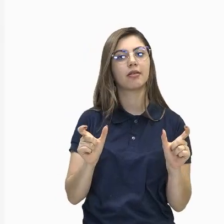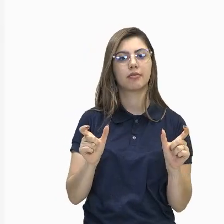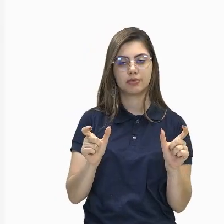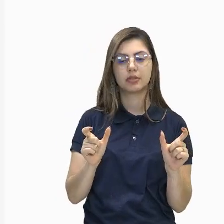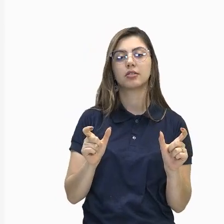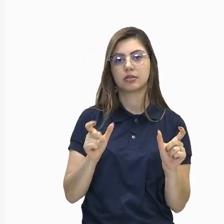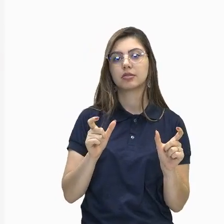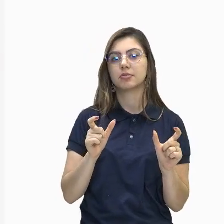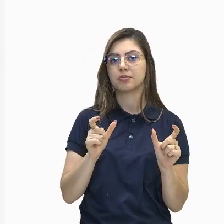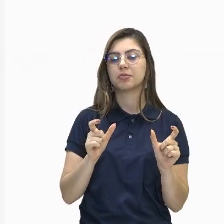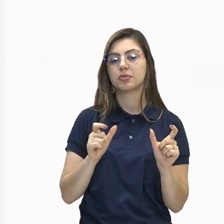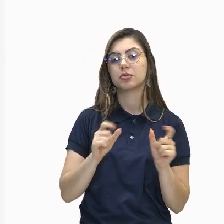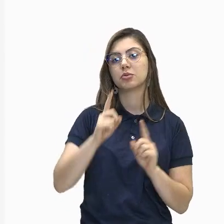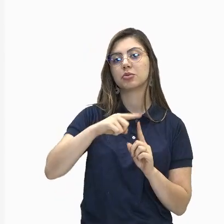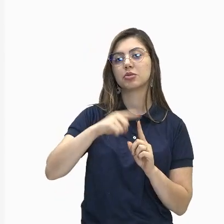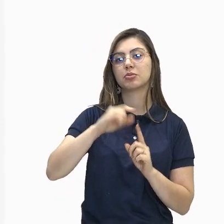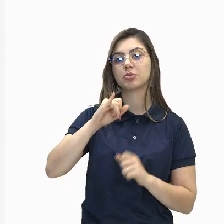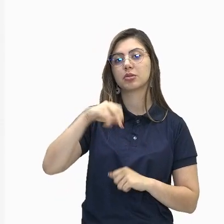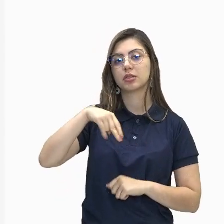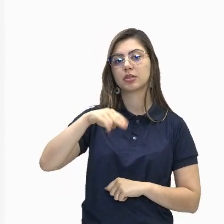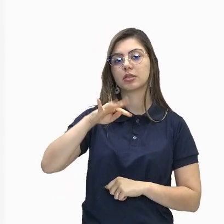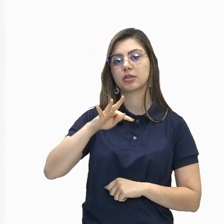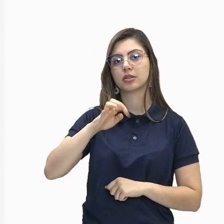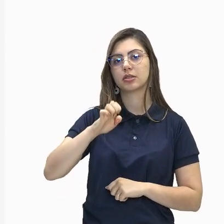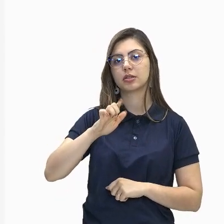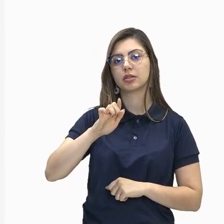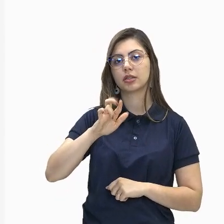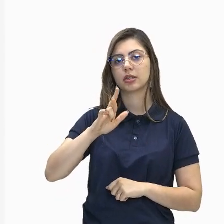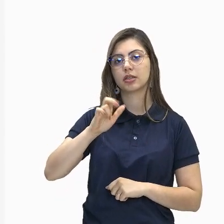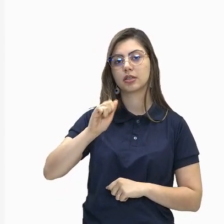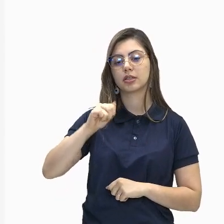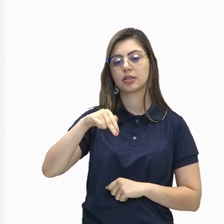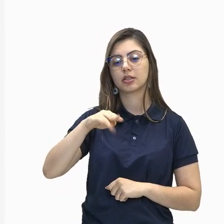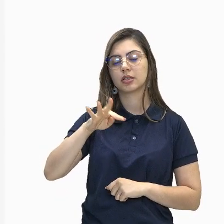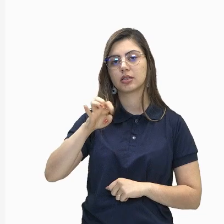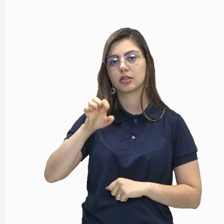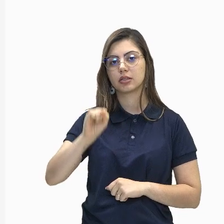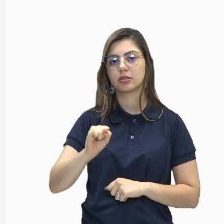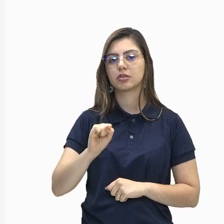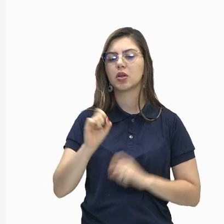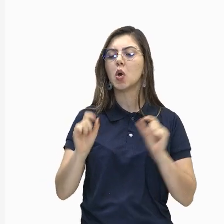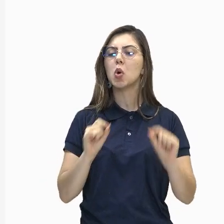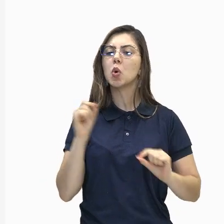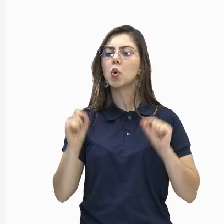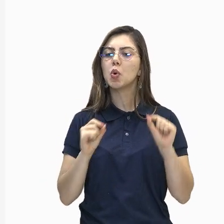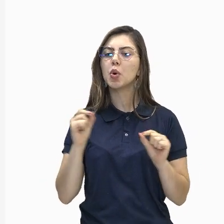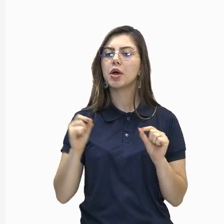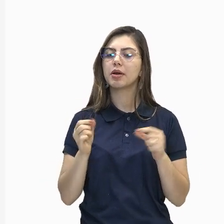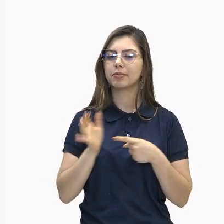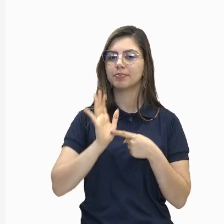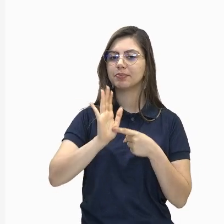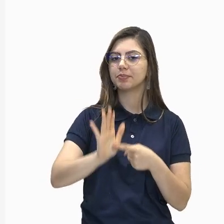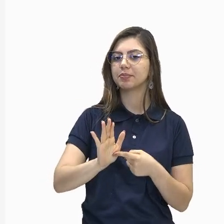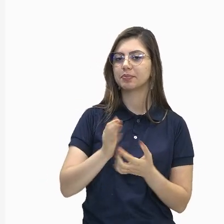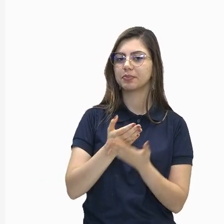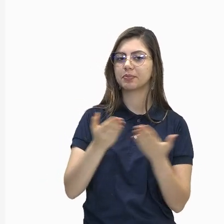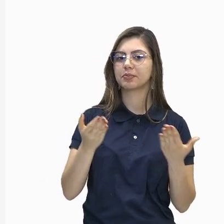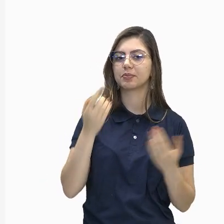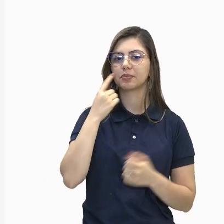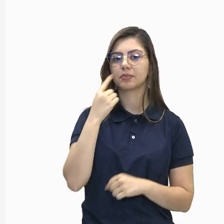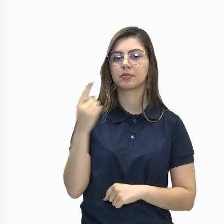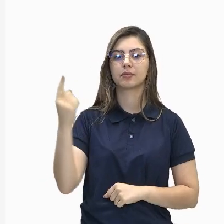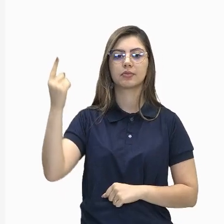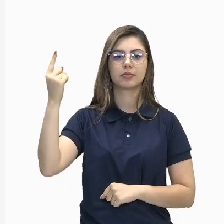termos integrantes. E o que são os termos integrantes? Colocando aqui para vocês, os termos integrantes são aqueles